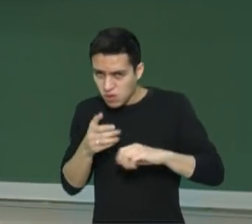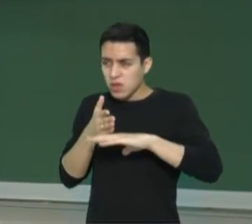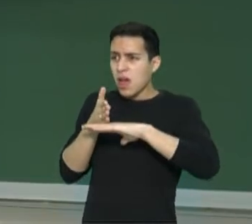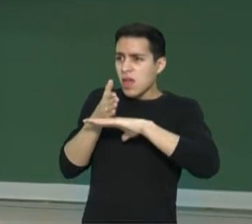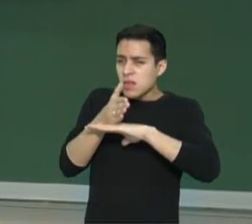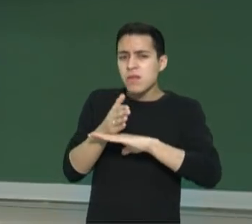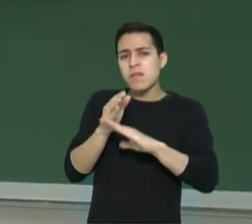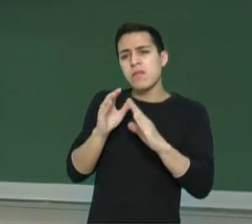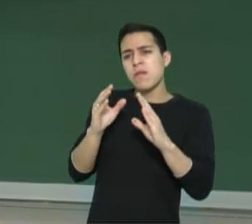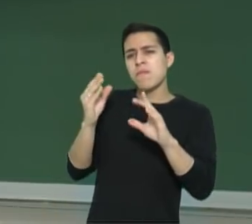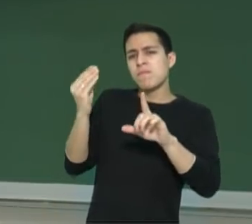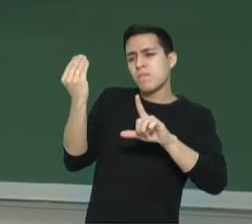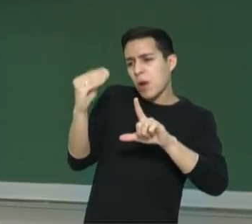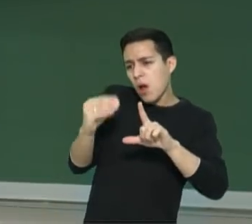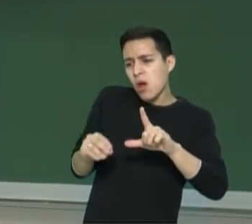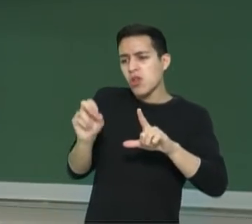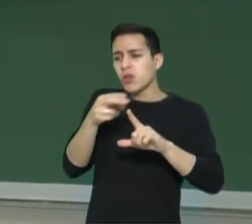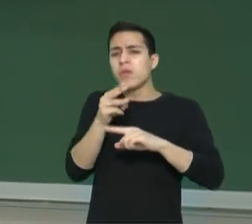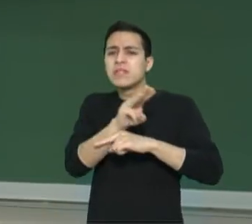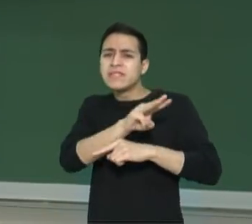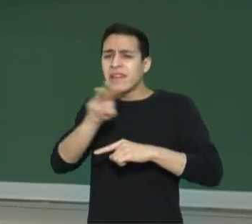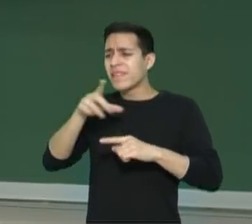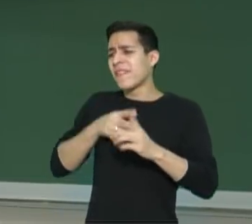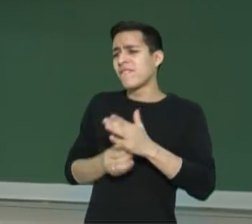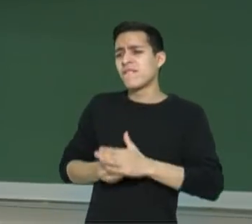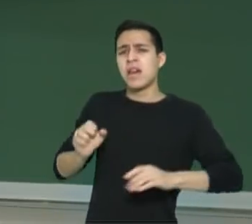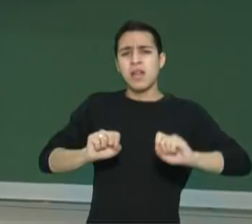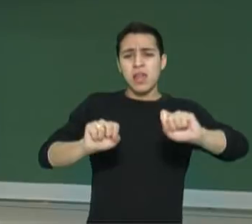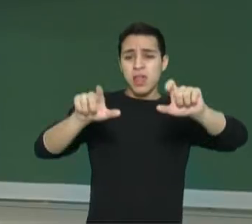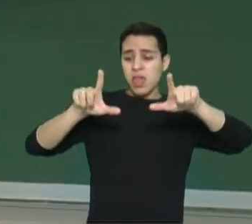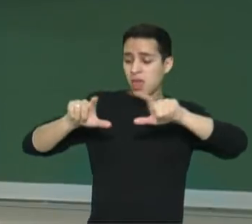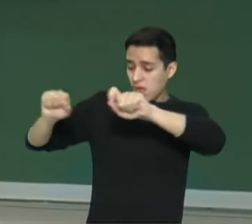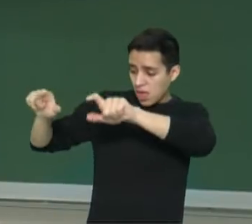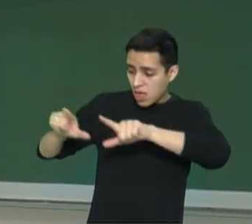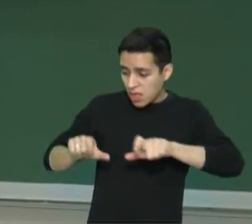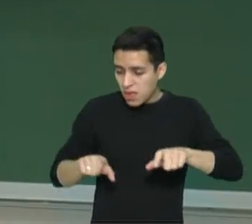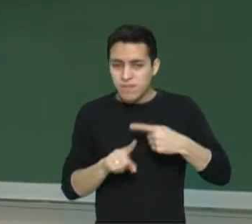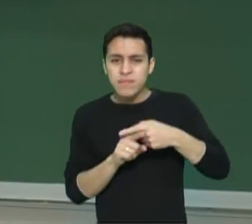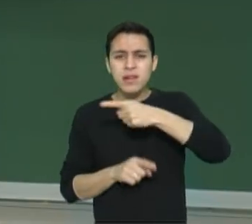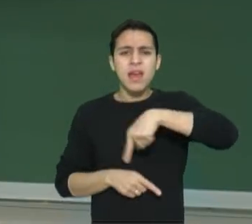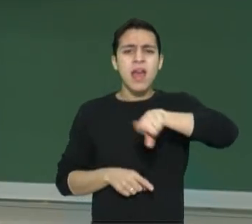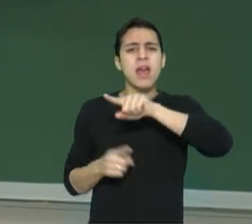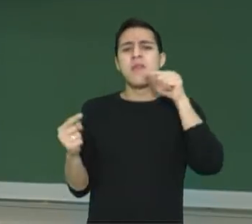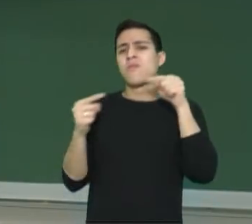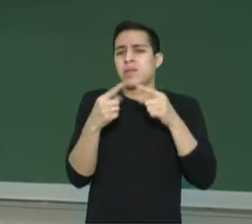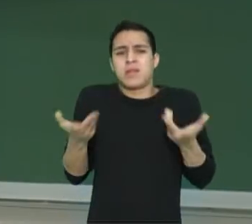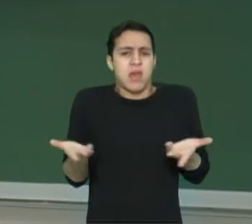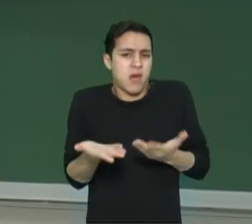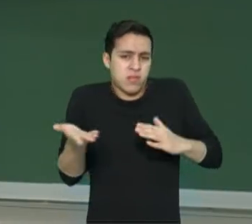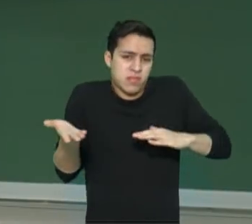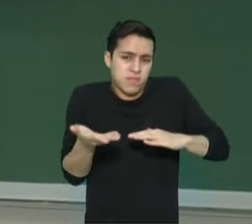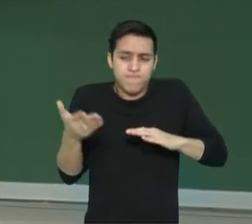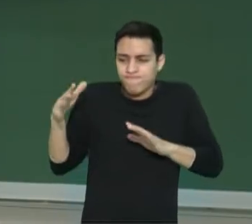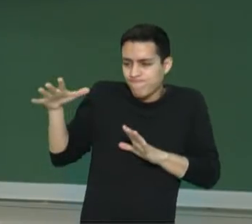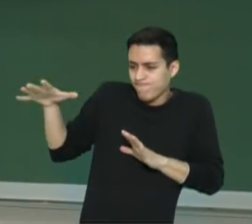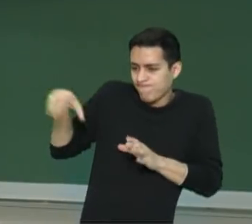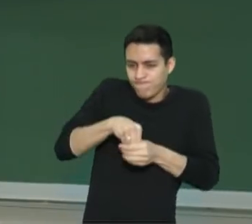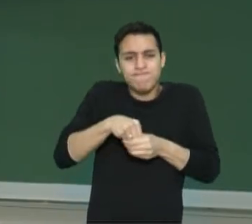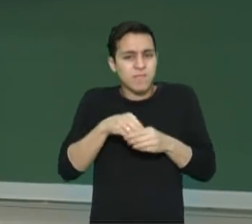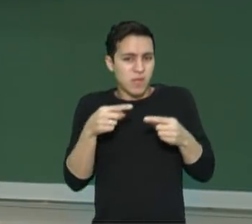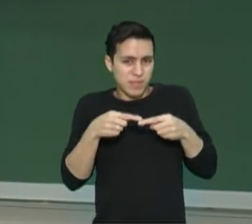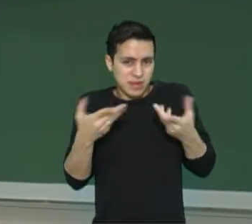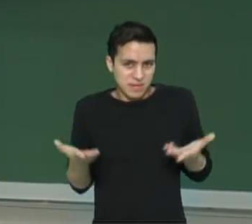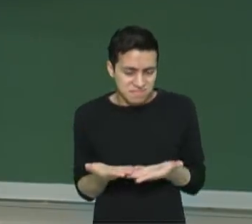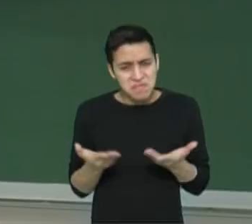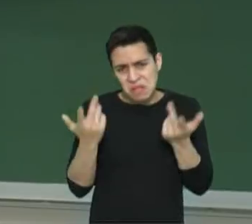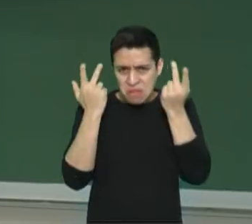blogs ou sites que tem muitos infográficos, né? Porque é um gênero extremamente contemporâneo, tá bom? Então, isso é muito comum, aparecer